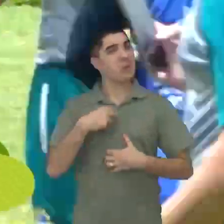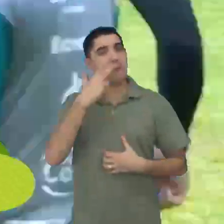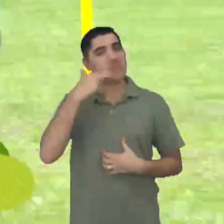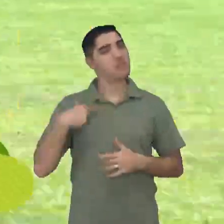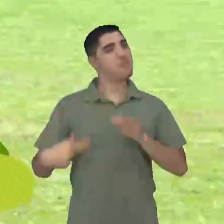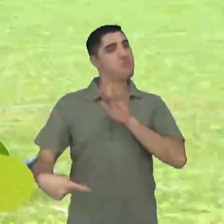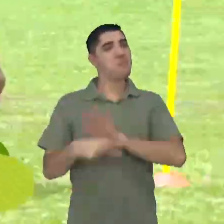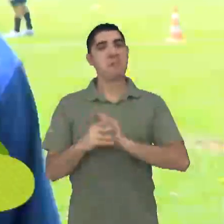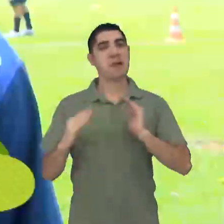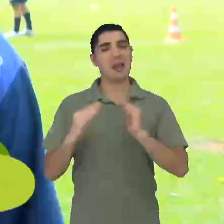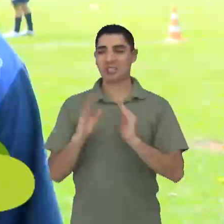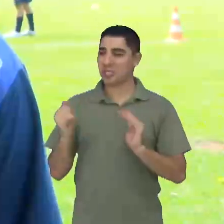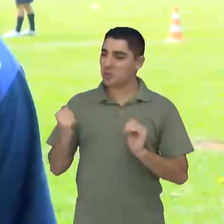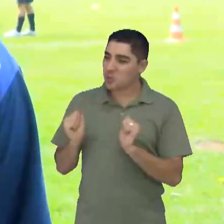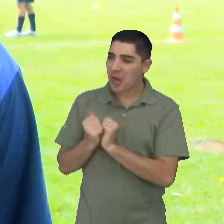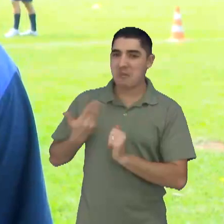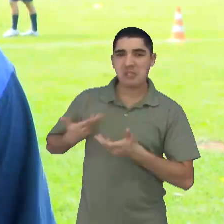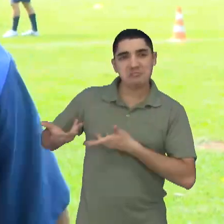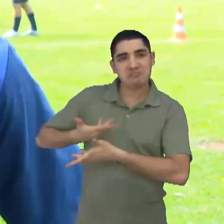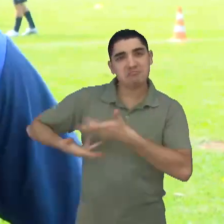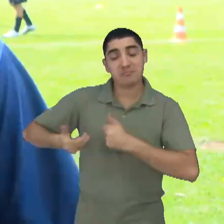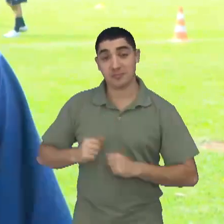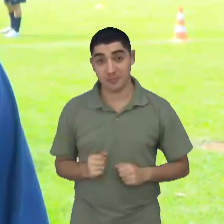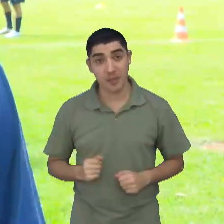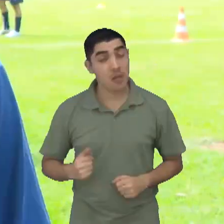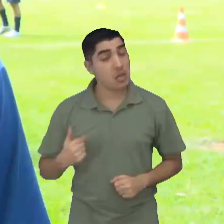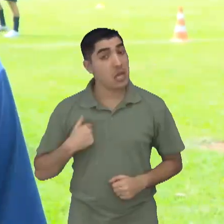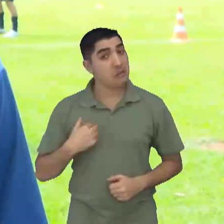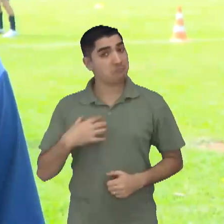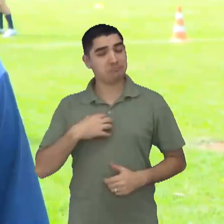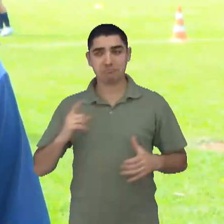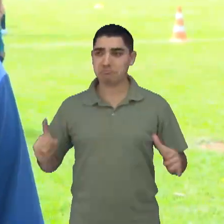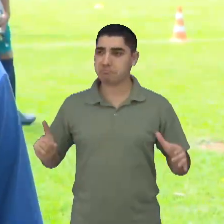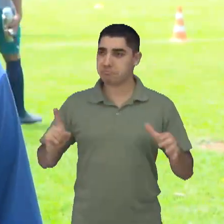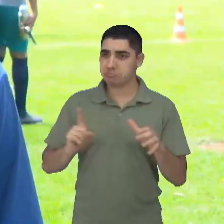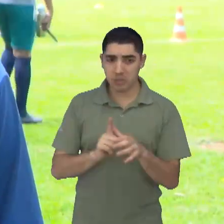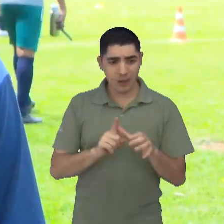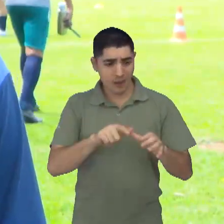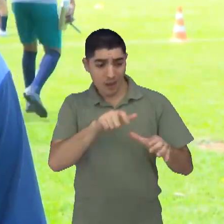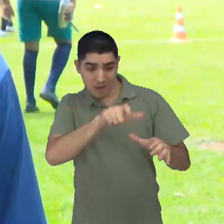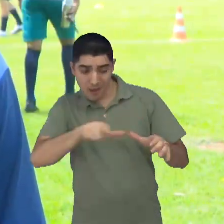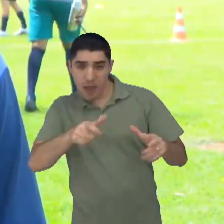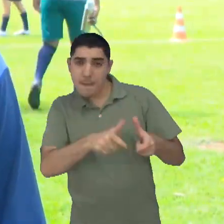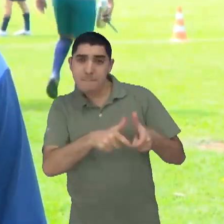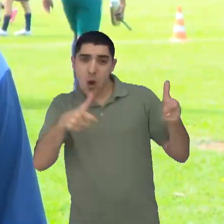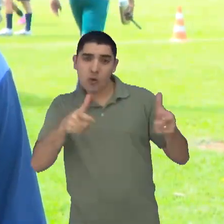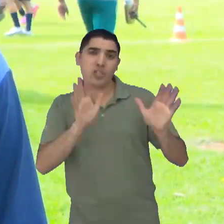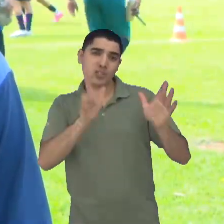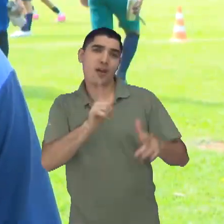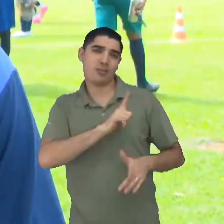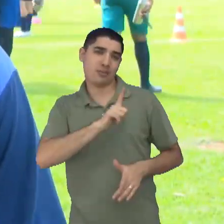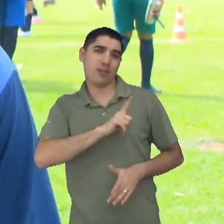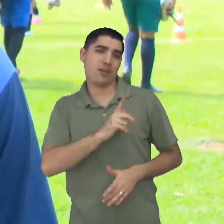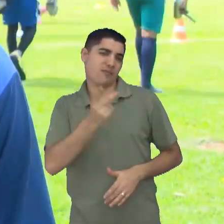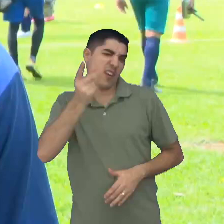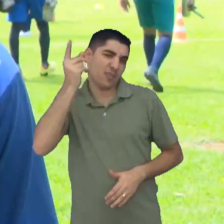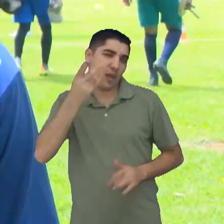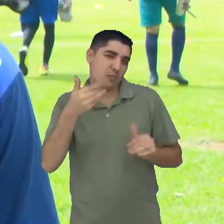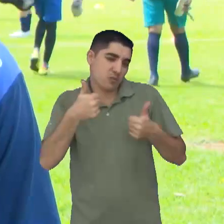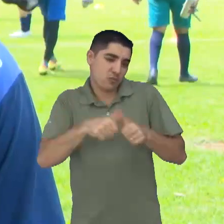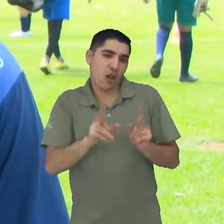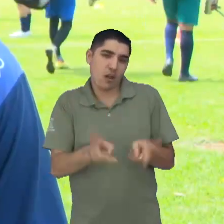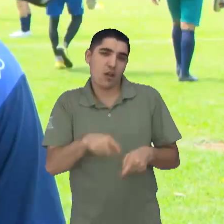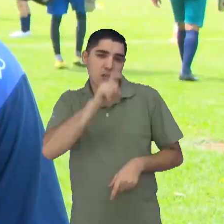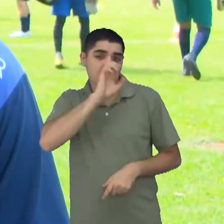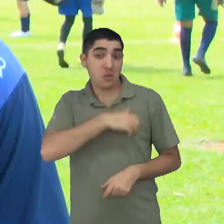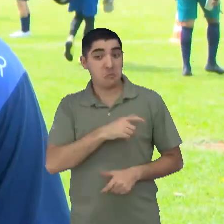novos companheiros. Foi muito bem recebido, a maioria do pessoal já está no elenco há bastante tempo, então todos me receberam muito bem, é